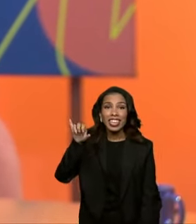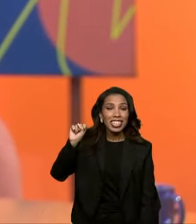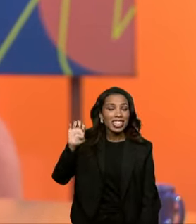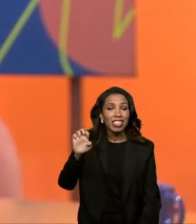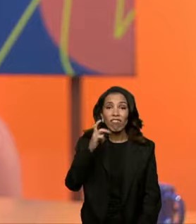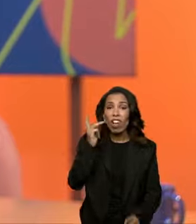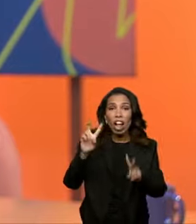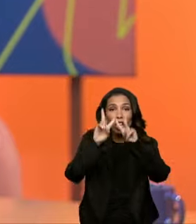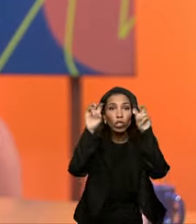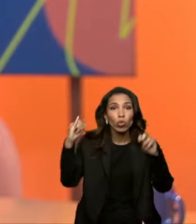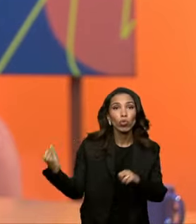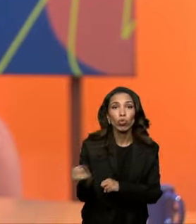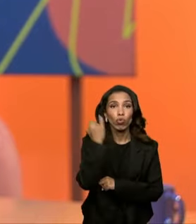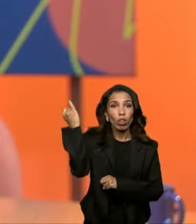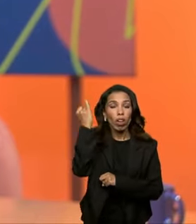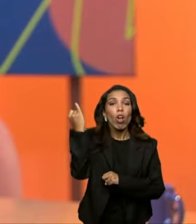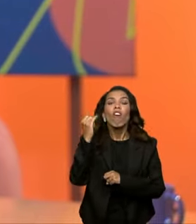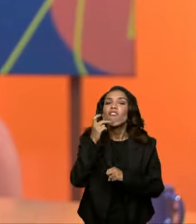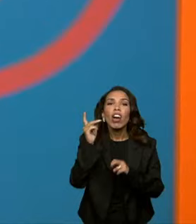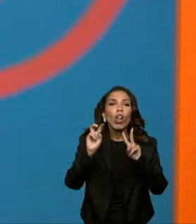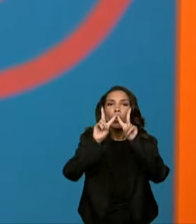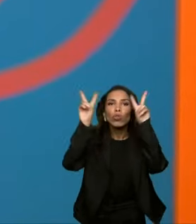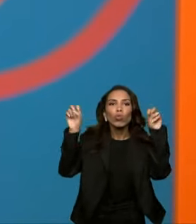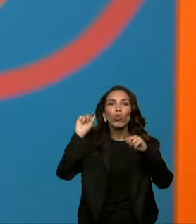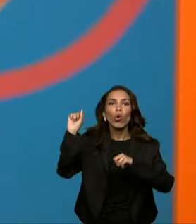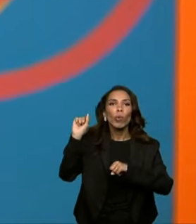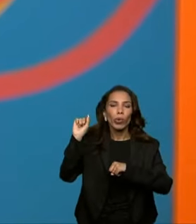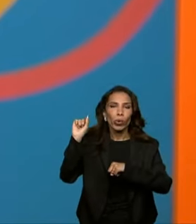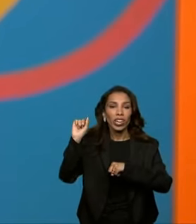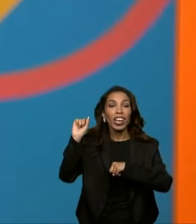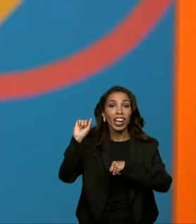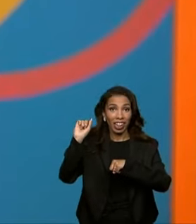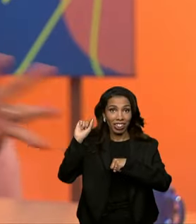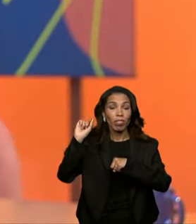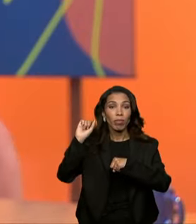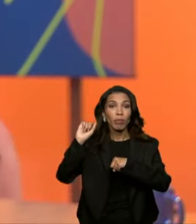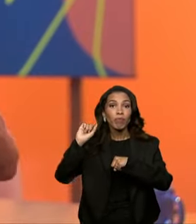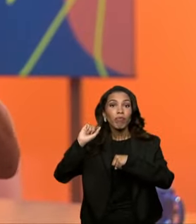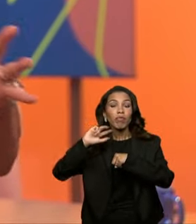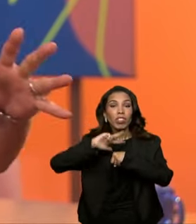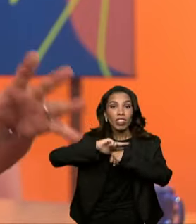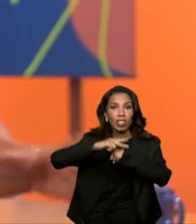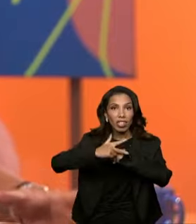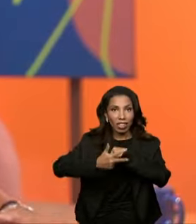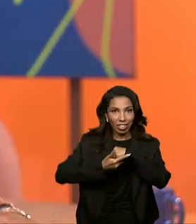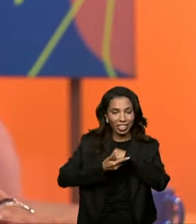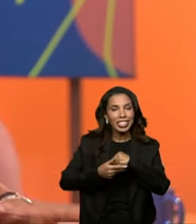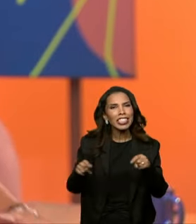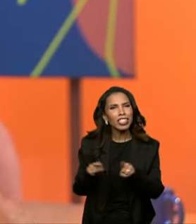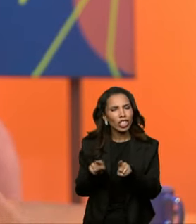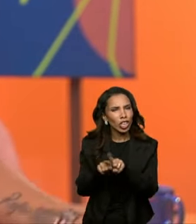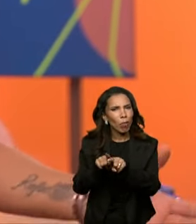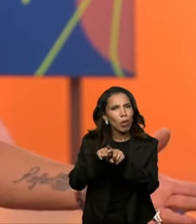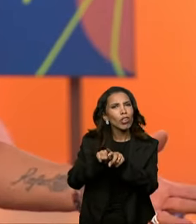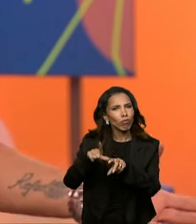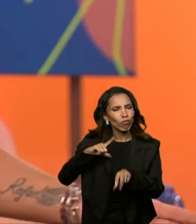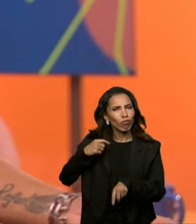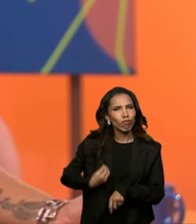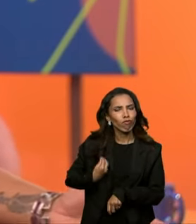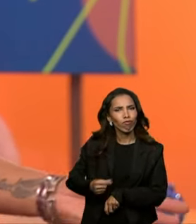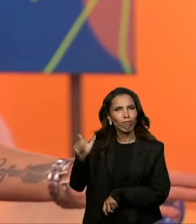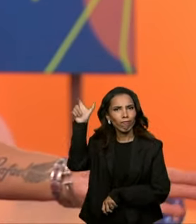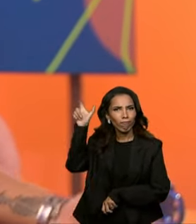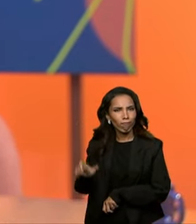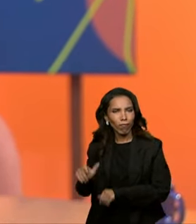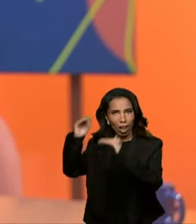importantíssimo, gente, que é a dengue. A gente tem que prestar muita atenção. E para fechar esse time de respeito, a gente vai ter o